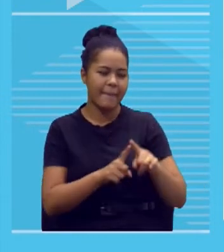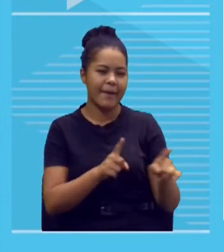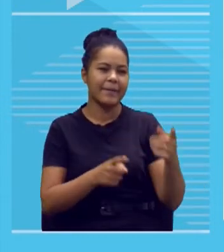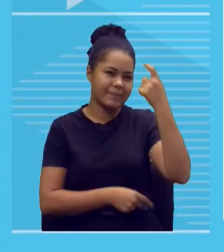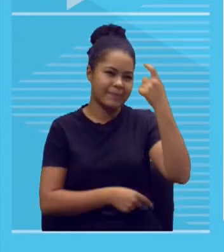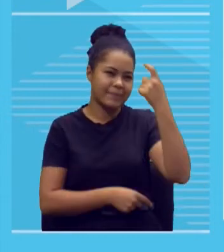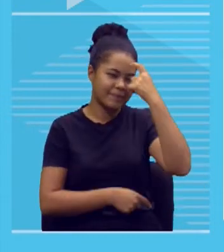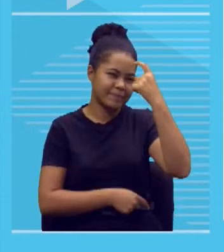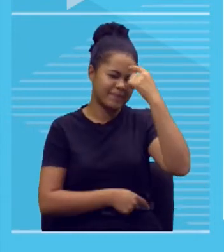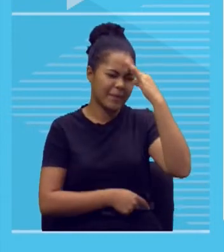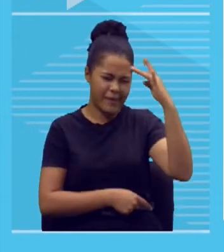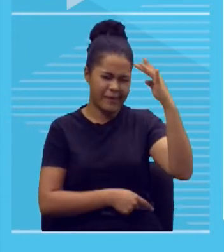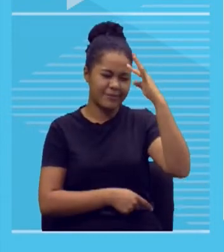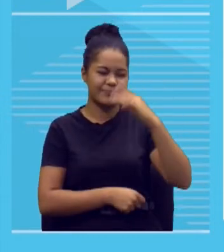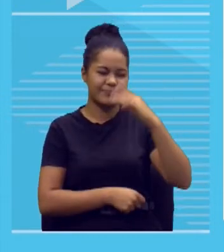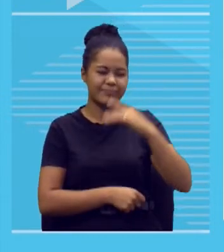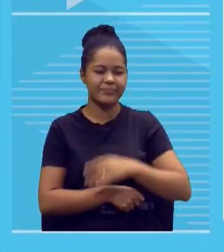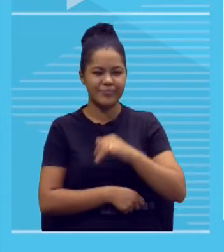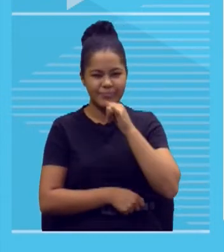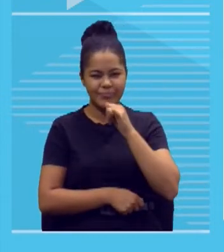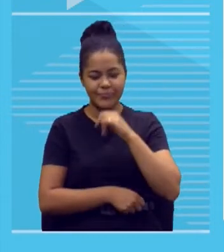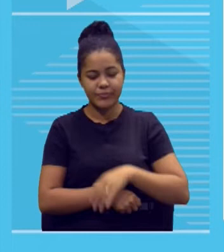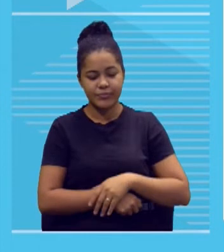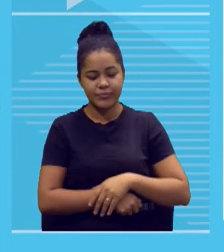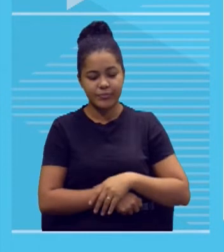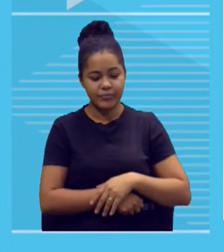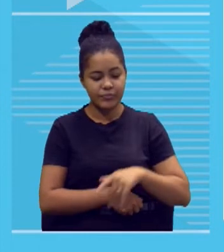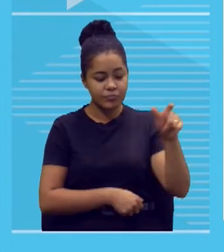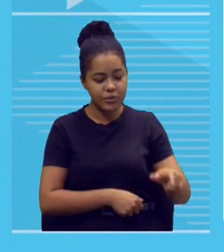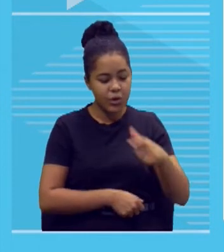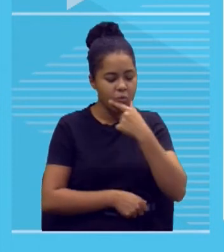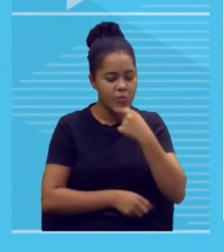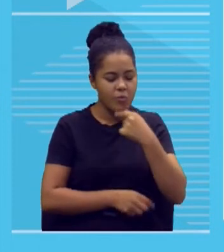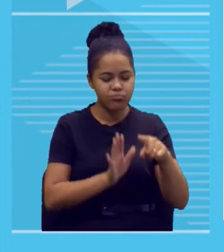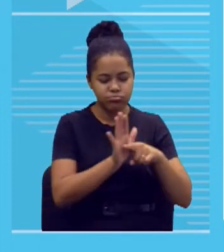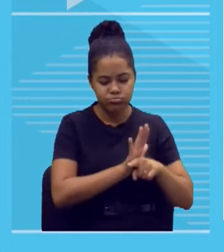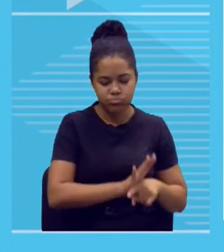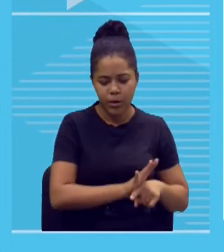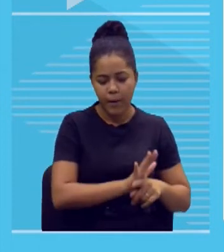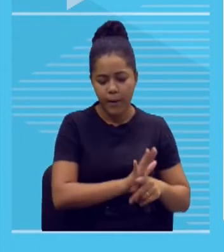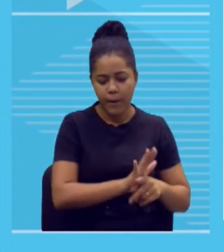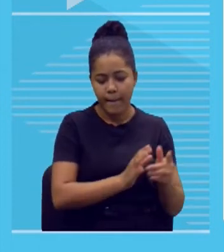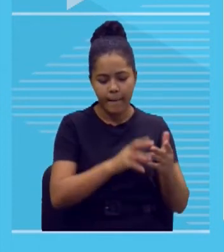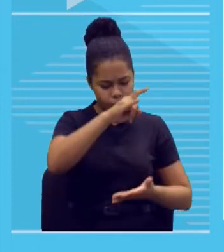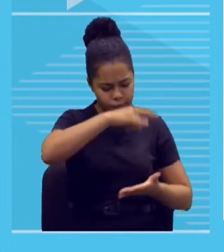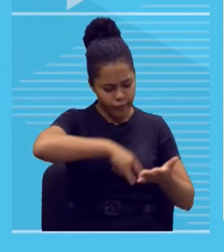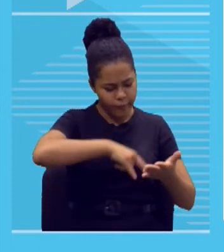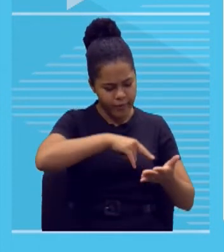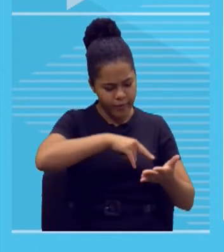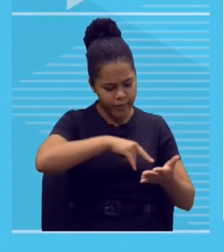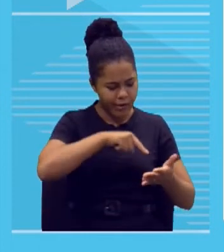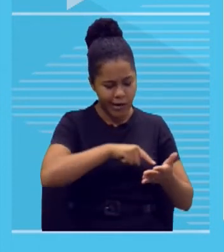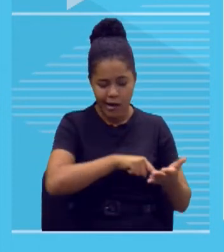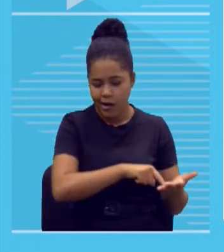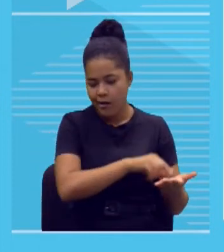para o WhatsApp do Davi eu trabalho desde a Rapaz esse negócio aqui é bom hein eu vou dar uma